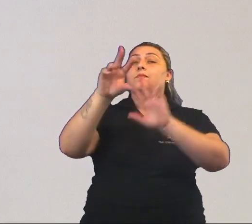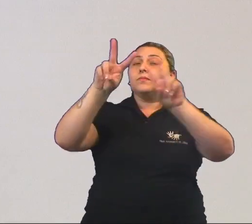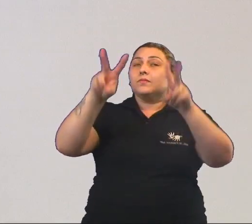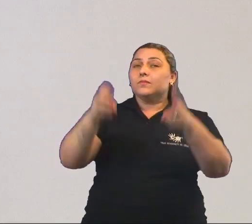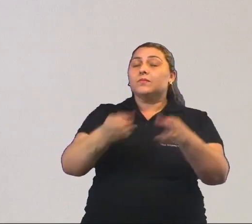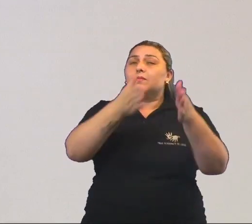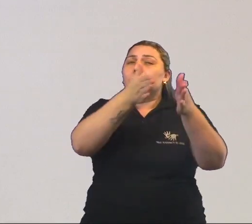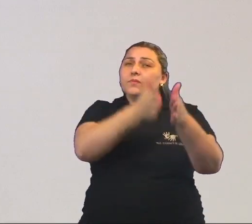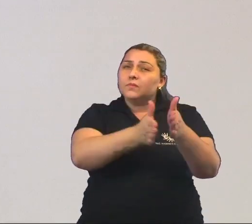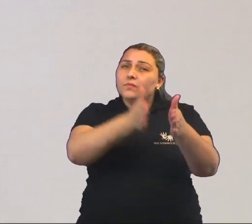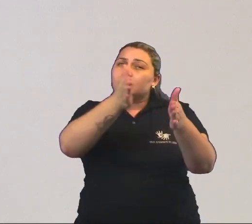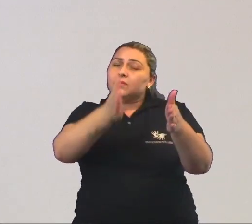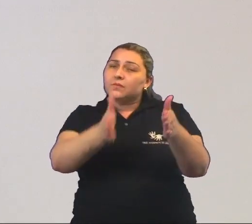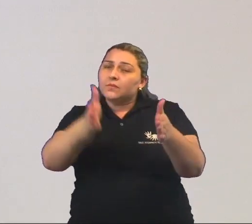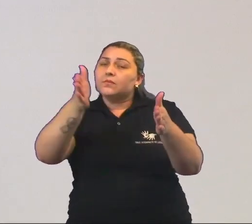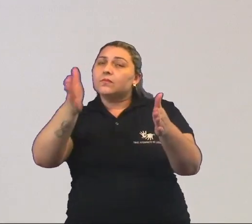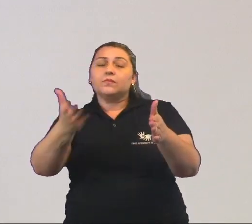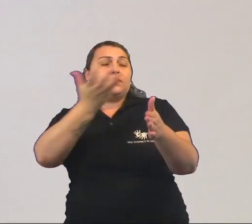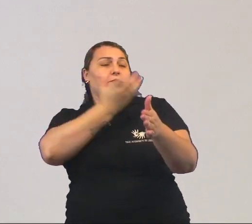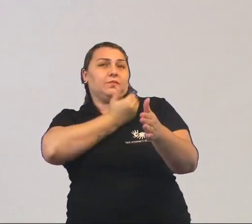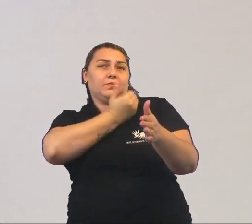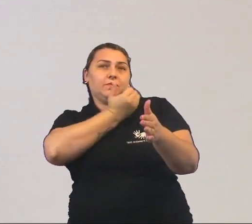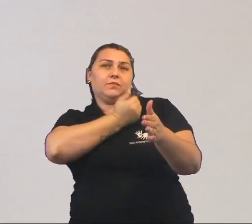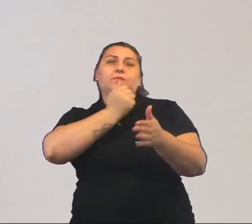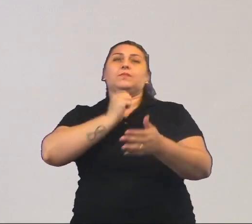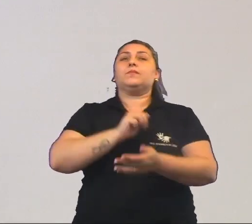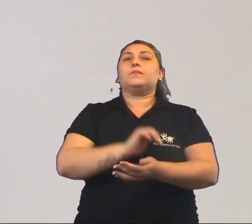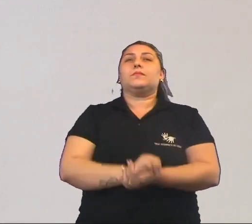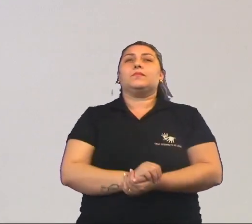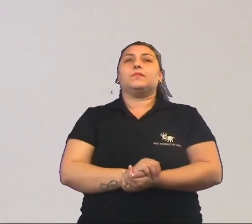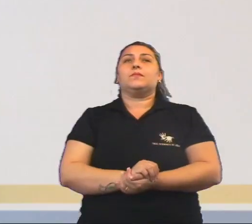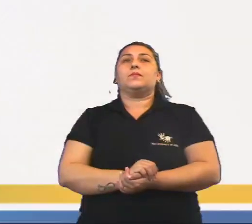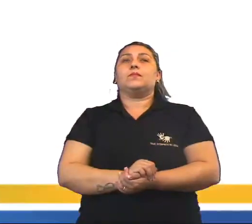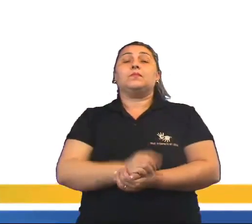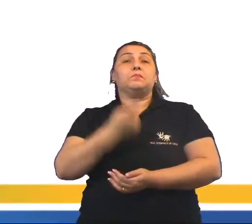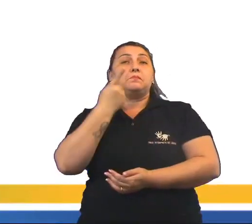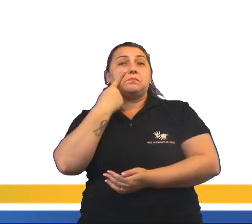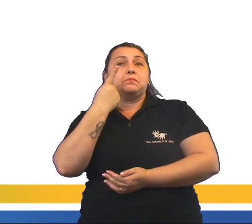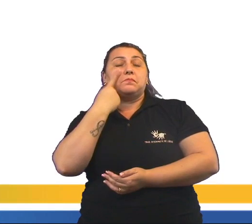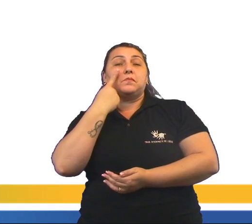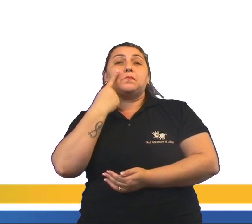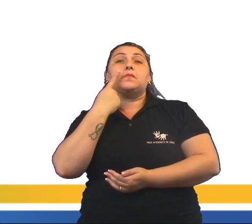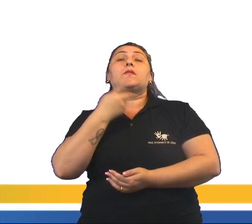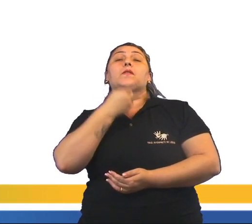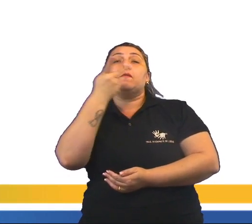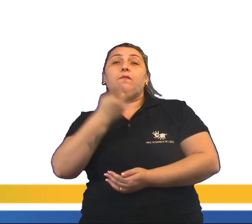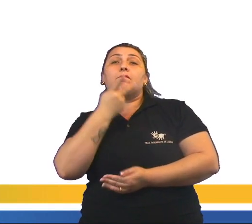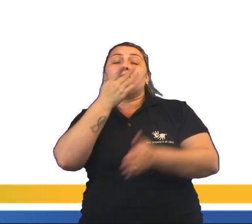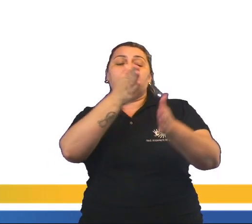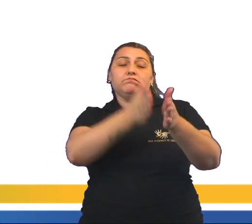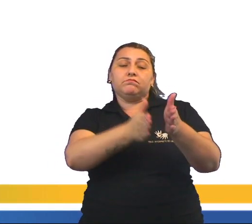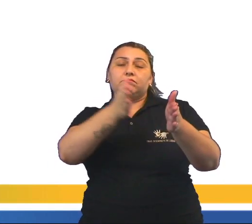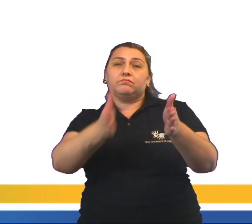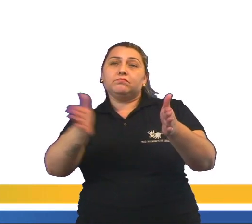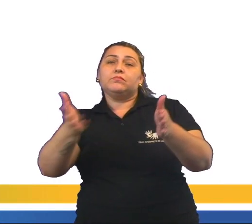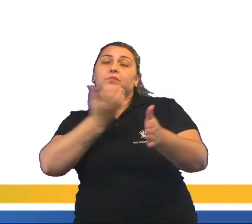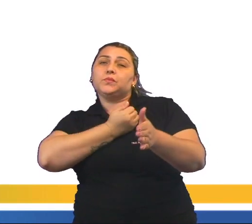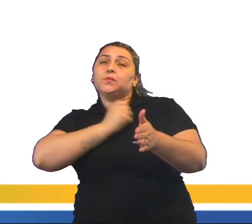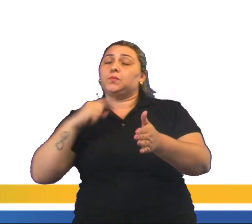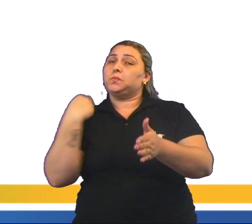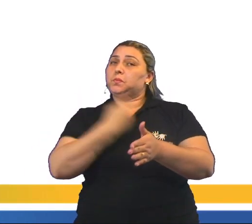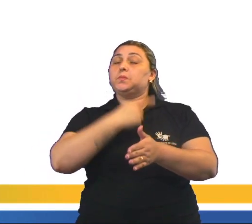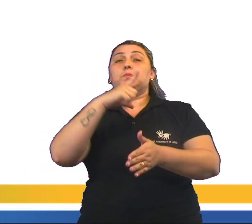nós vamos falar de sequência ou seja sequência numérica bom então eu só quando a gente fala de sequência numérica